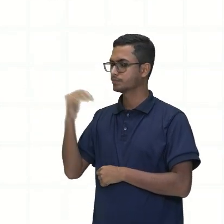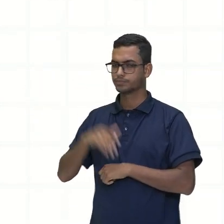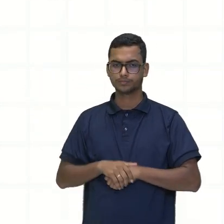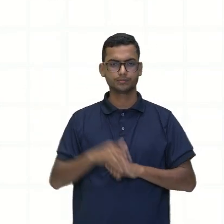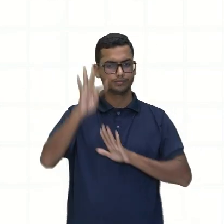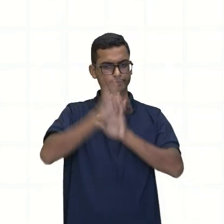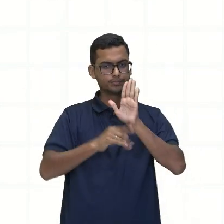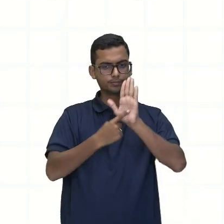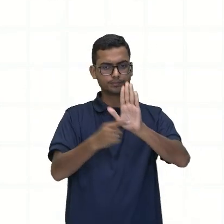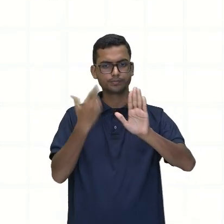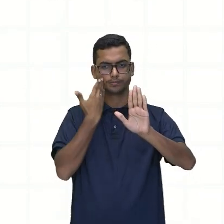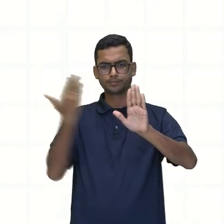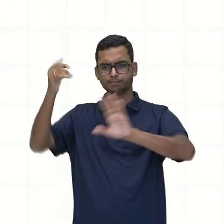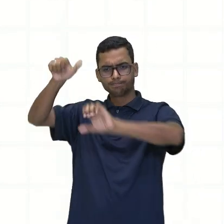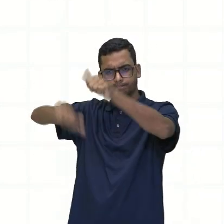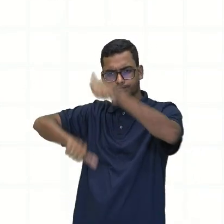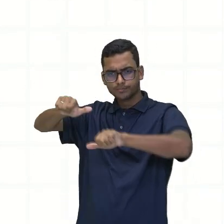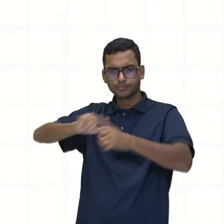texto.